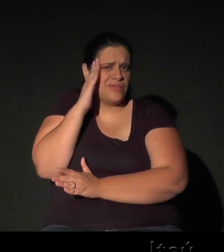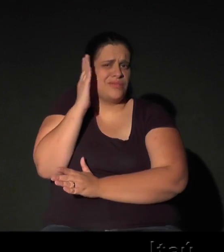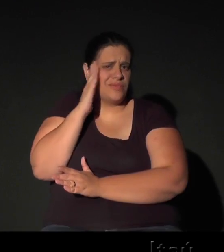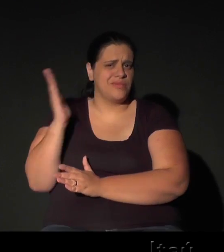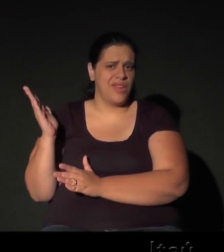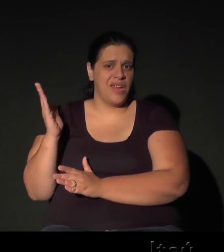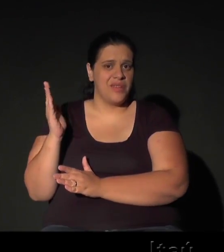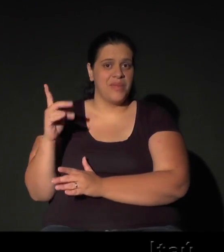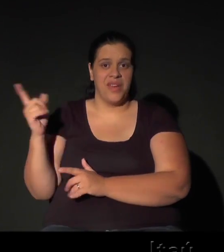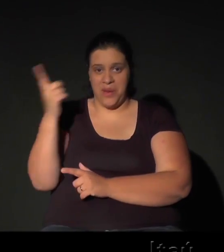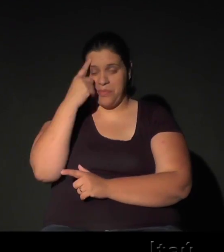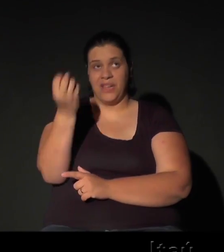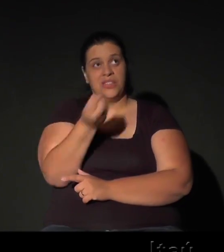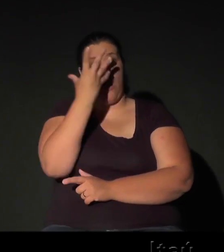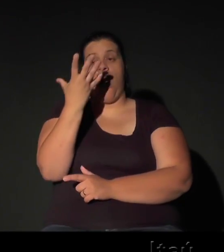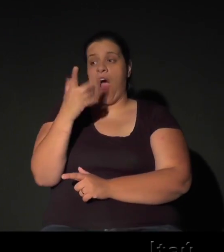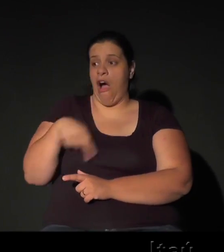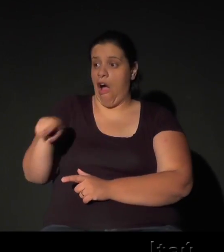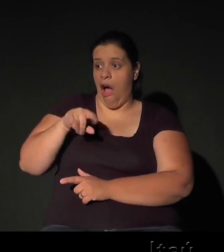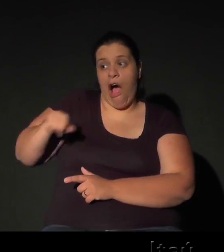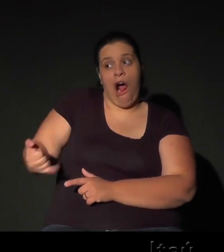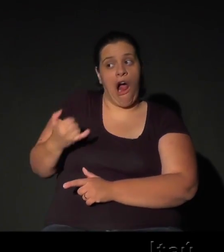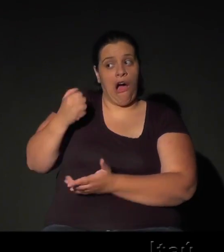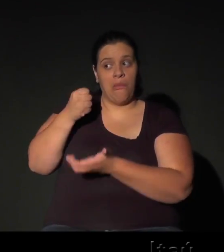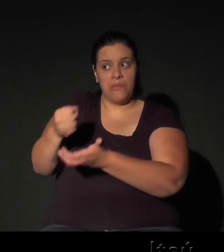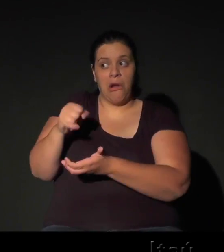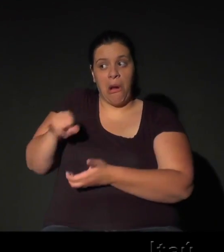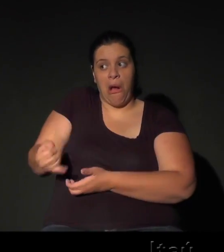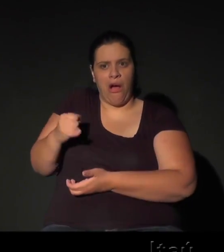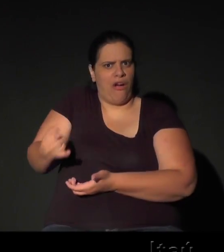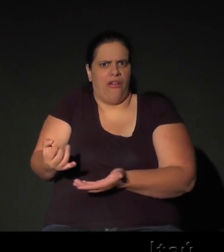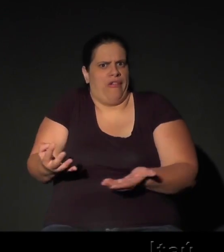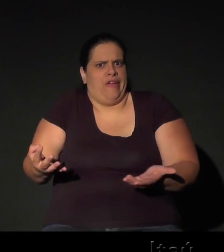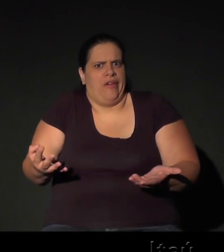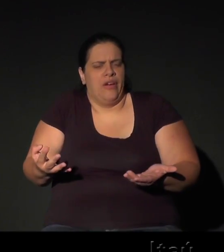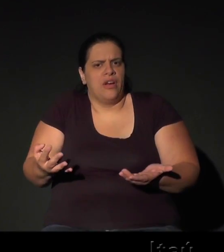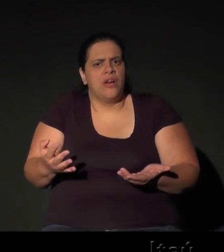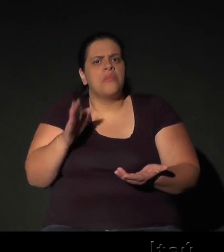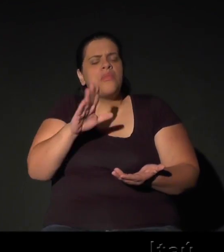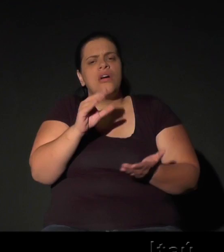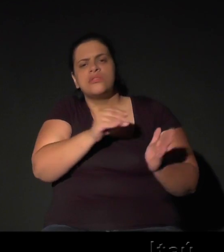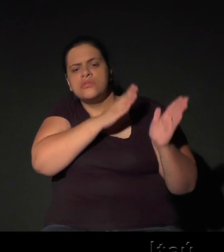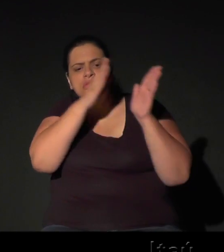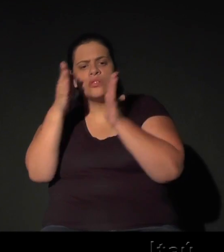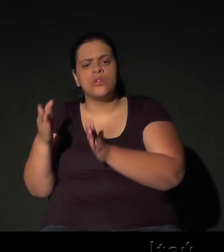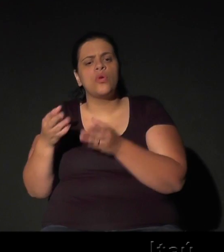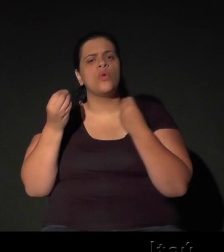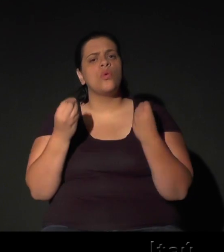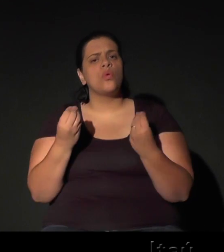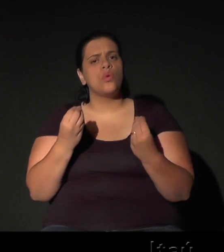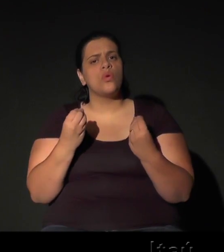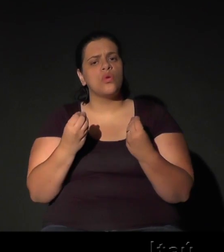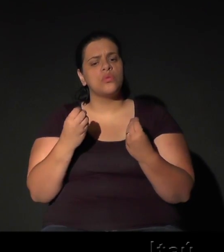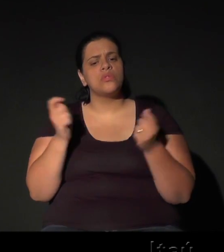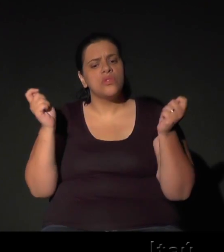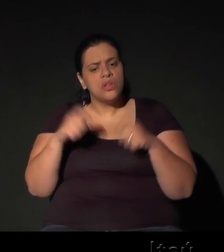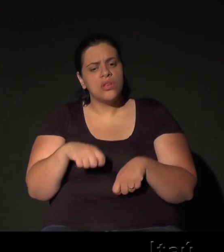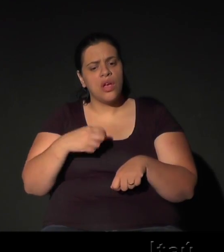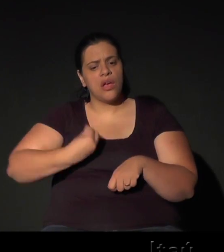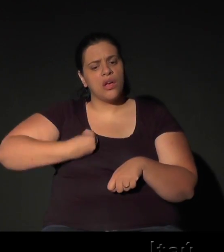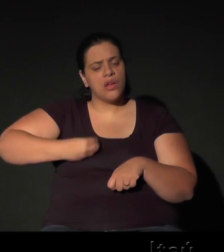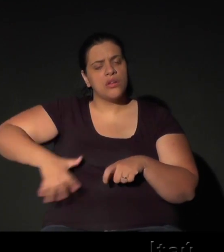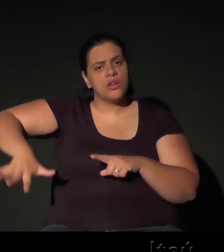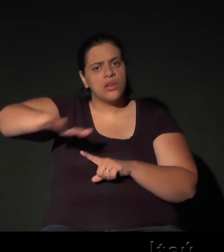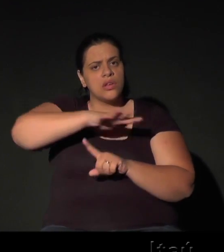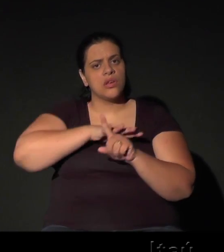os cara Queria dar a luz para nós ó estão sendo corruptos mas tem um outro lado eu quero entender como é que a gente vive uma sociedade